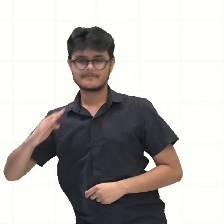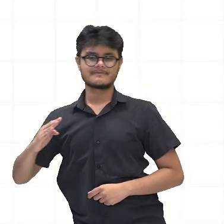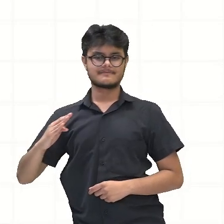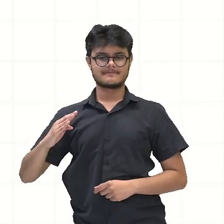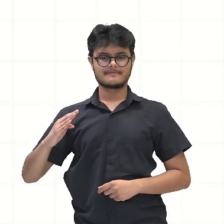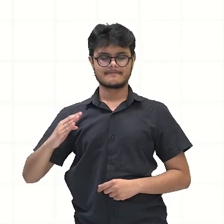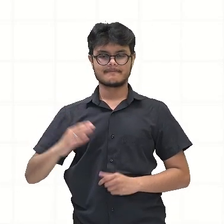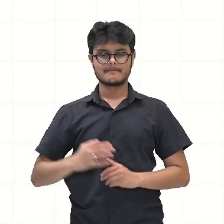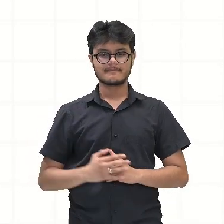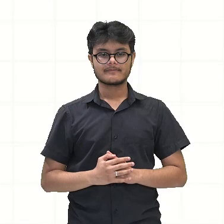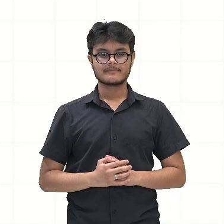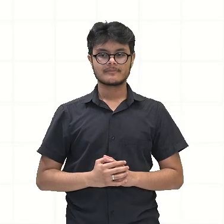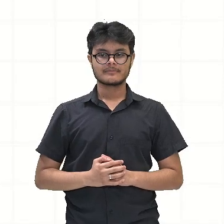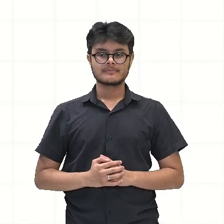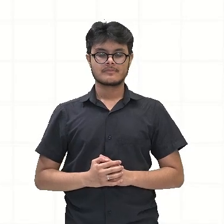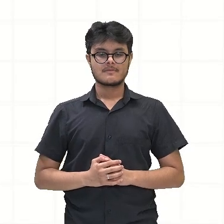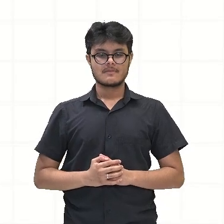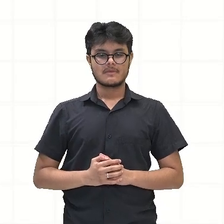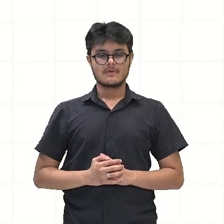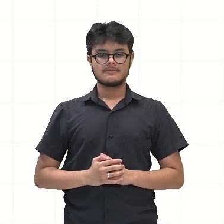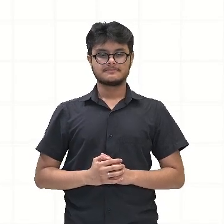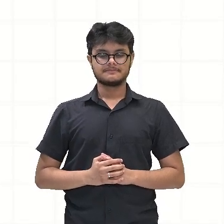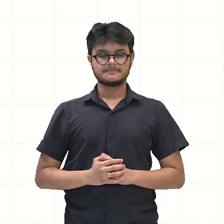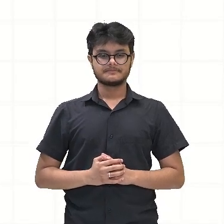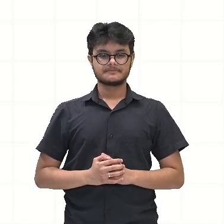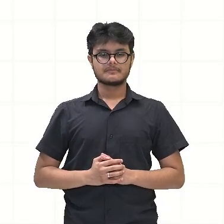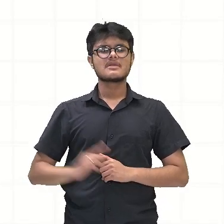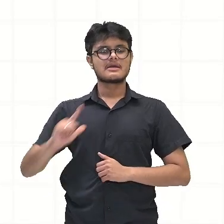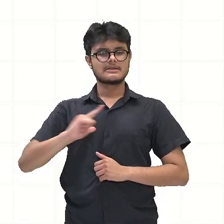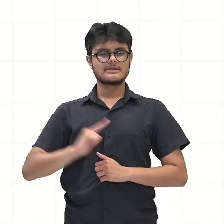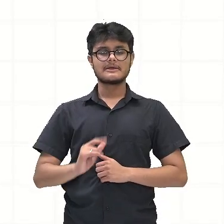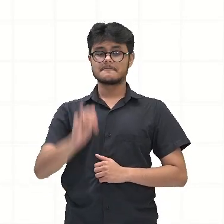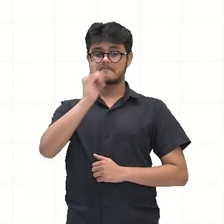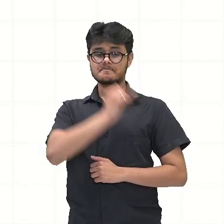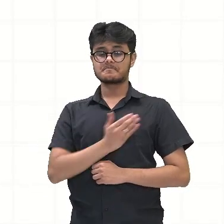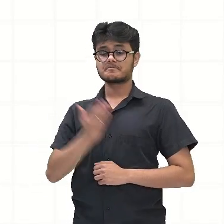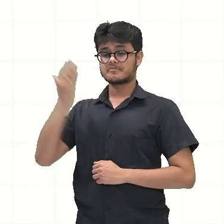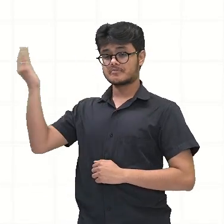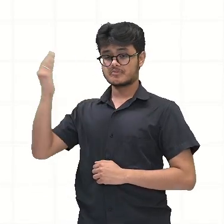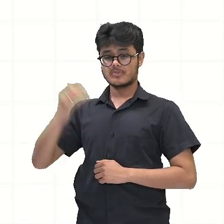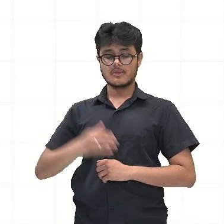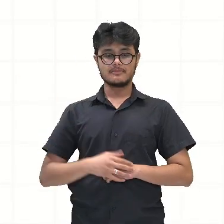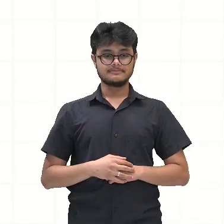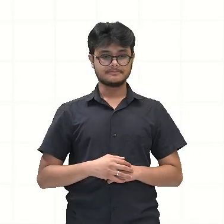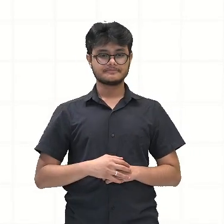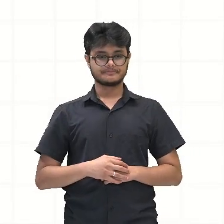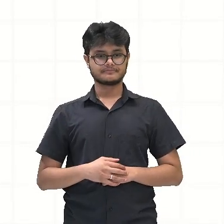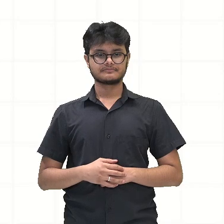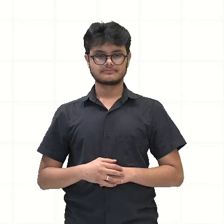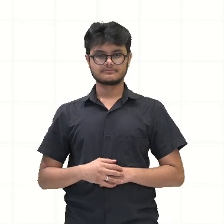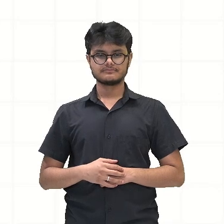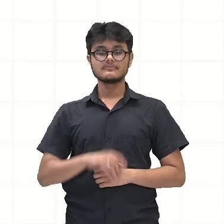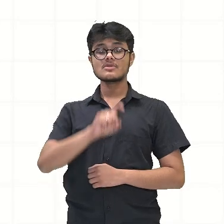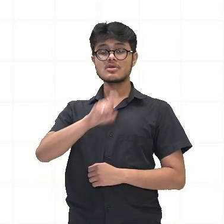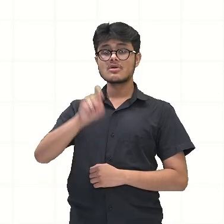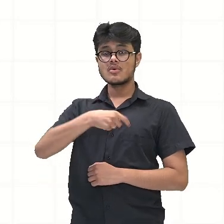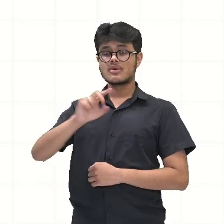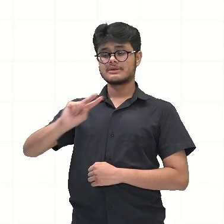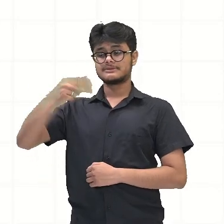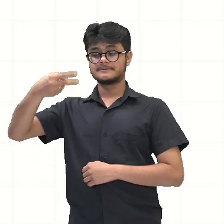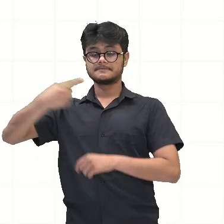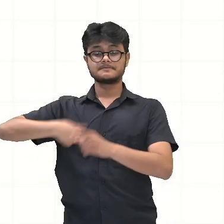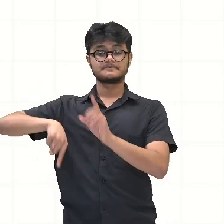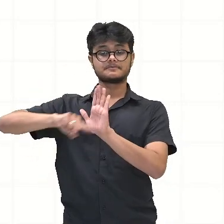Então, vamos ver aqui, ó. Nós temos essa função aqui, x ao quadrado menos